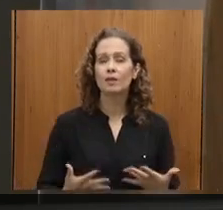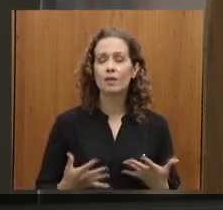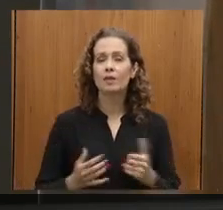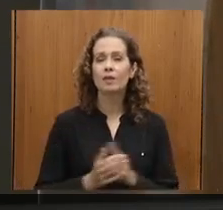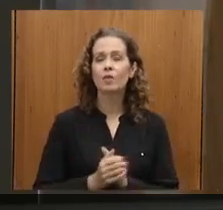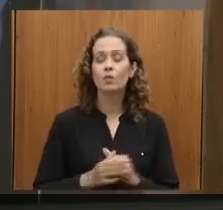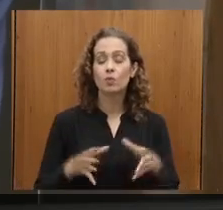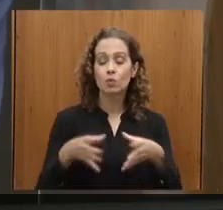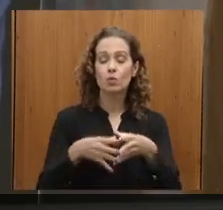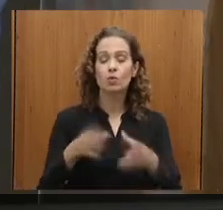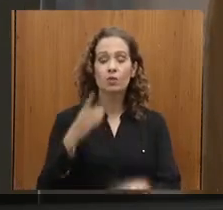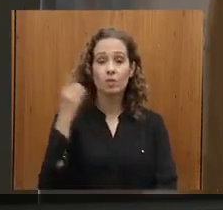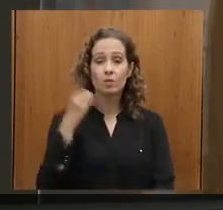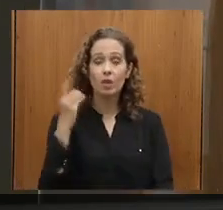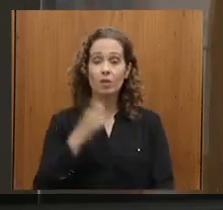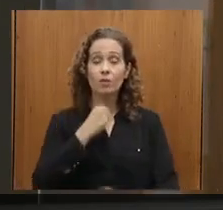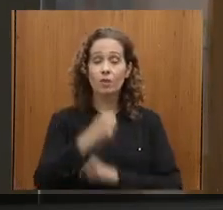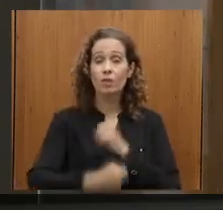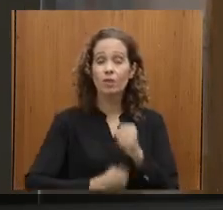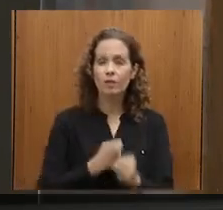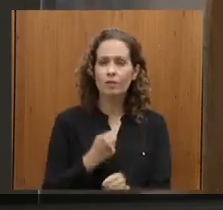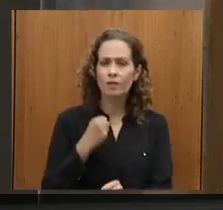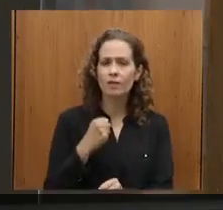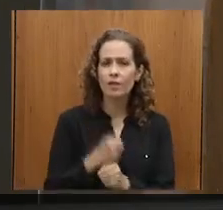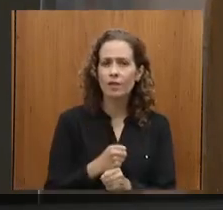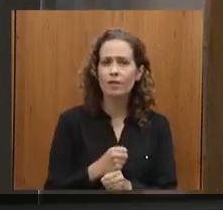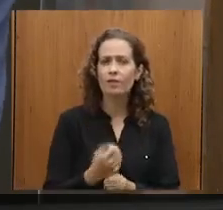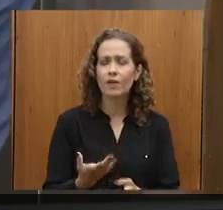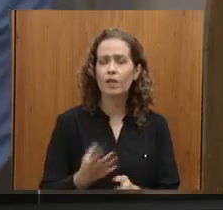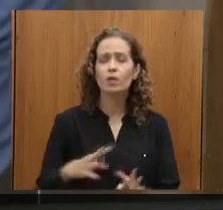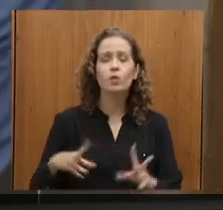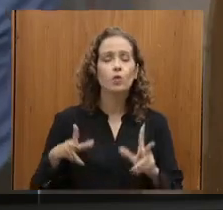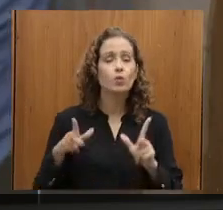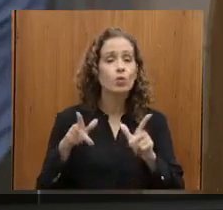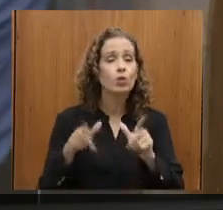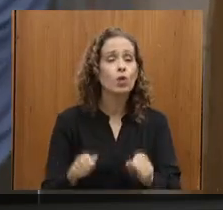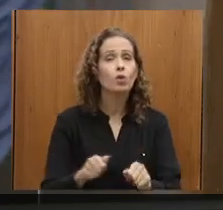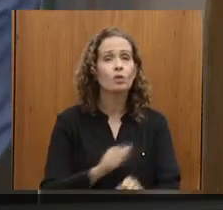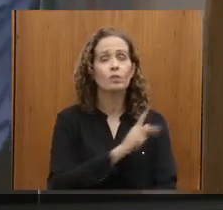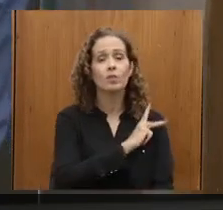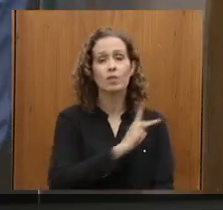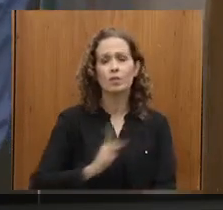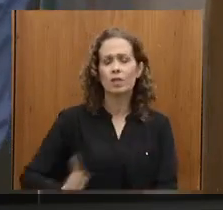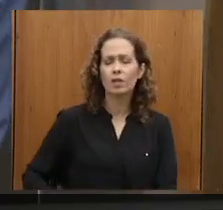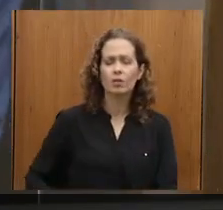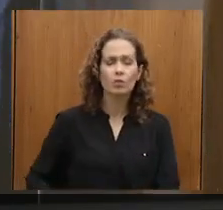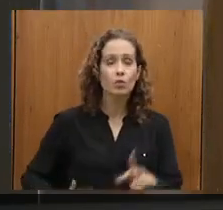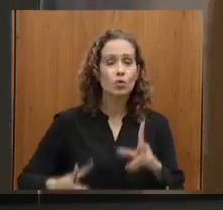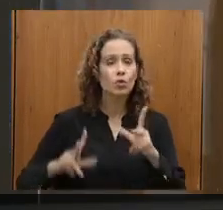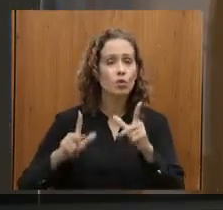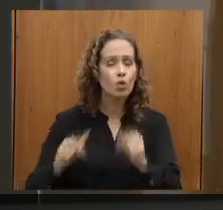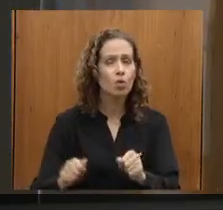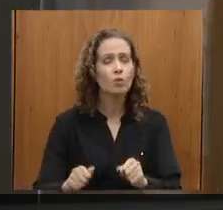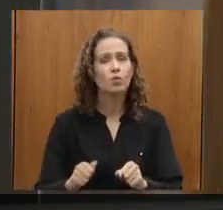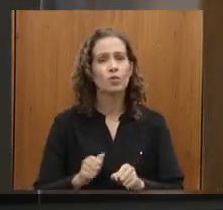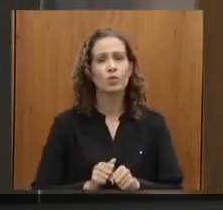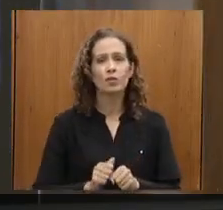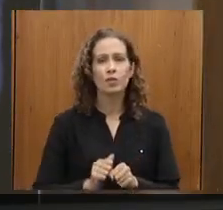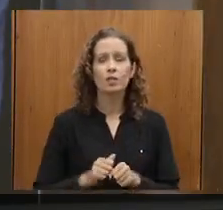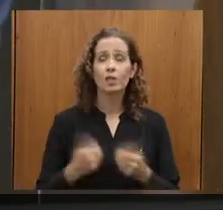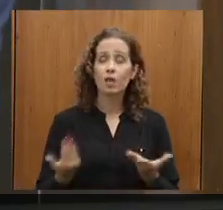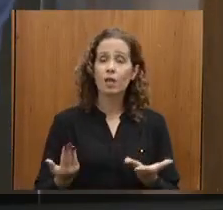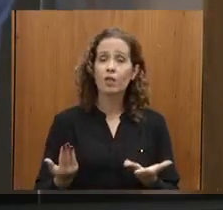determinado dia, ano que vem, vão pegar todos os presidenciáveis, todos, de A a Z, e vão colocar nos